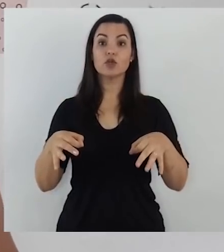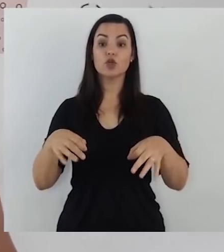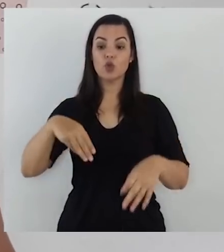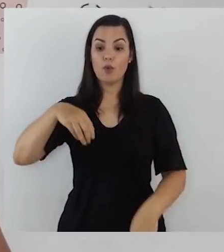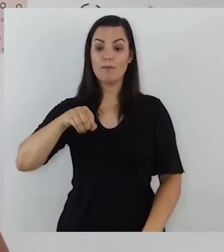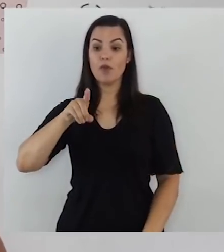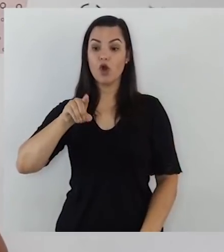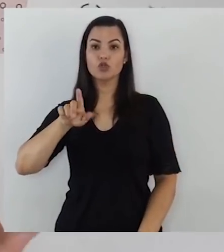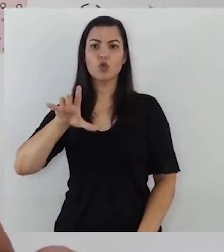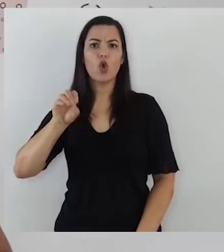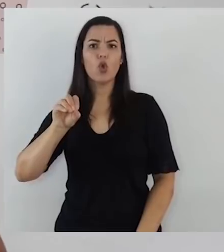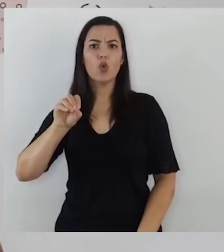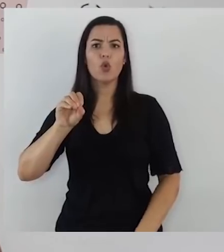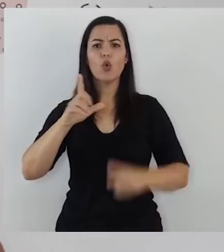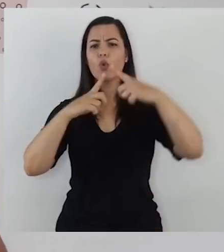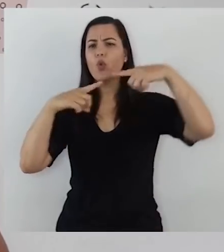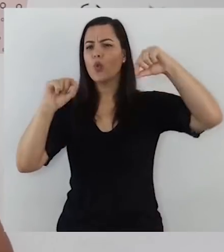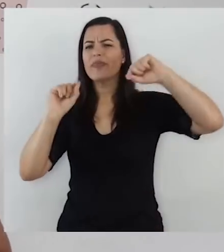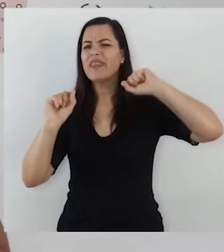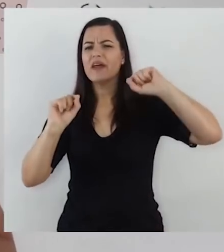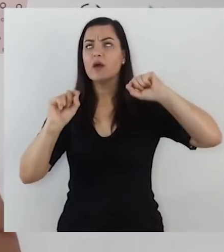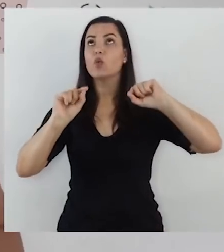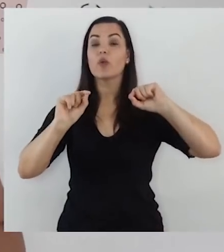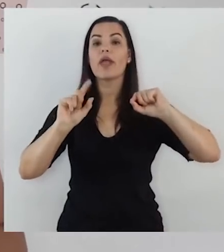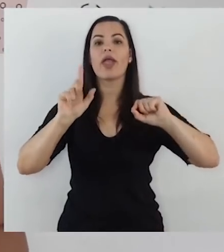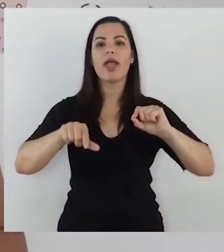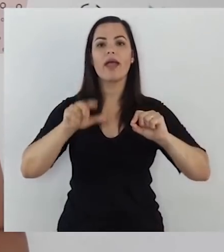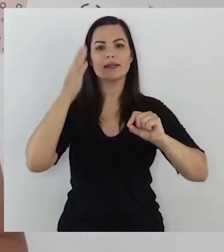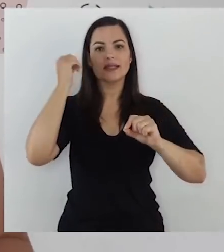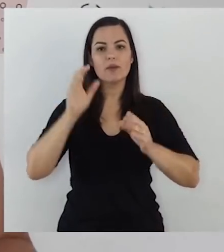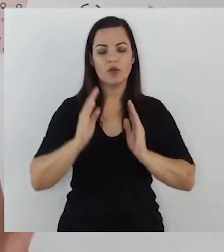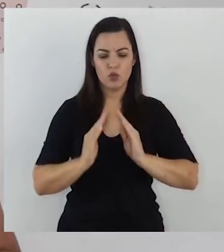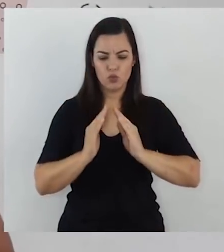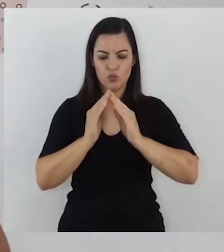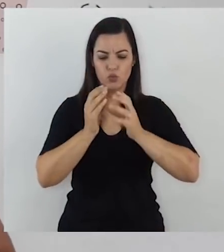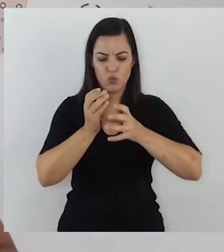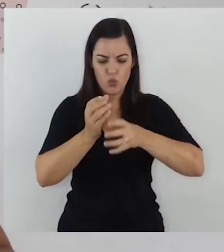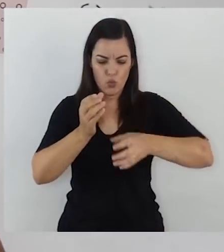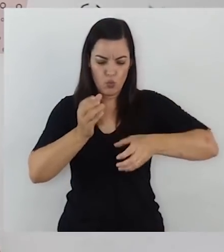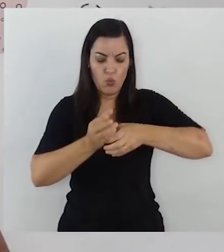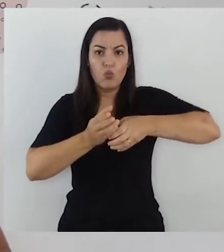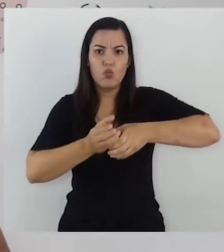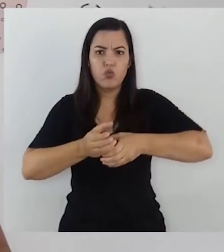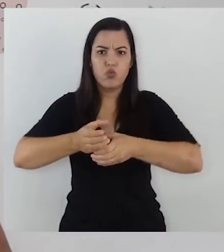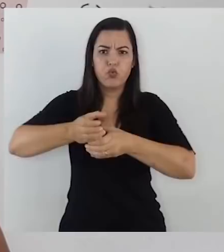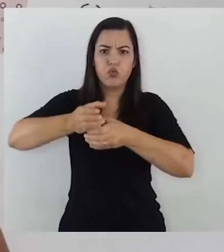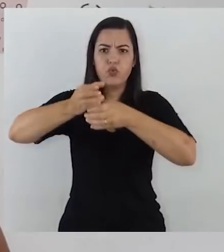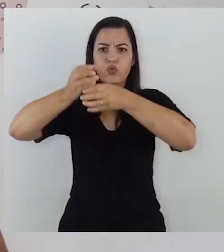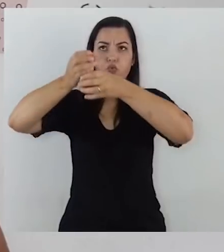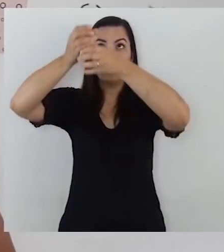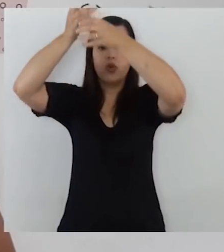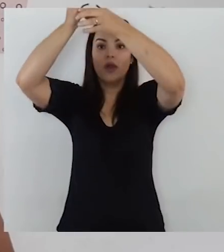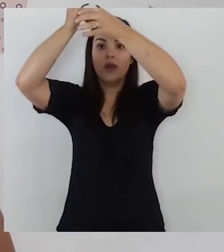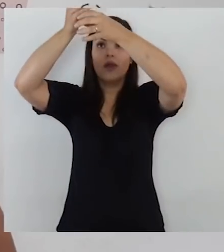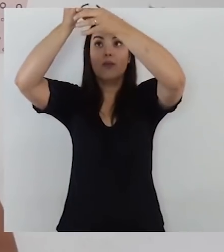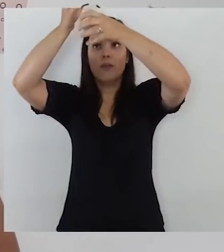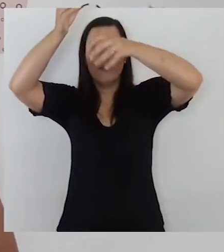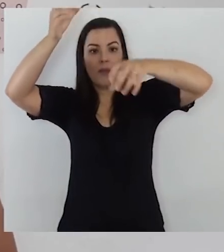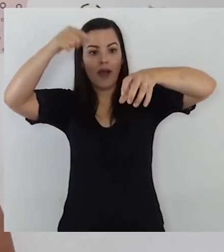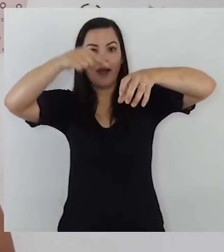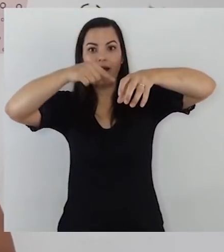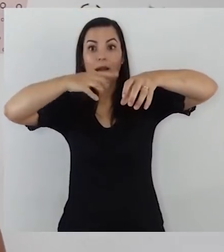módulo lunar, que módulo lunar é esse? O Eagle, do qual desceriam os astronautas,